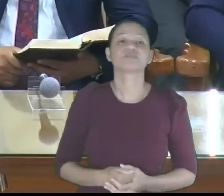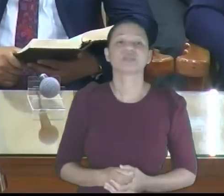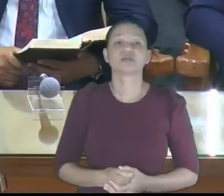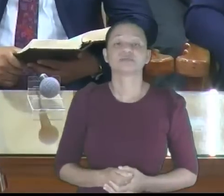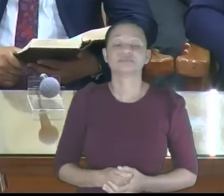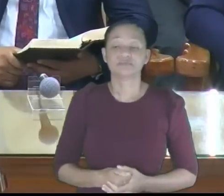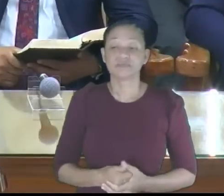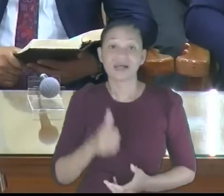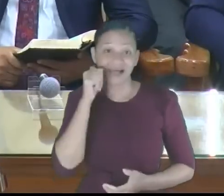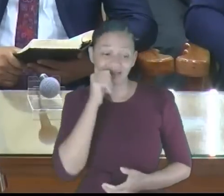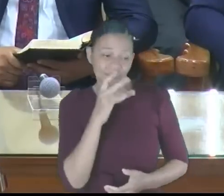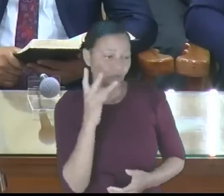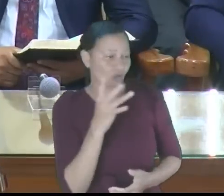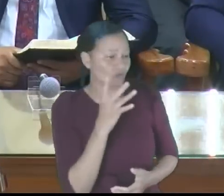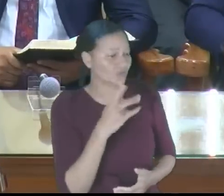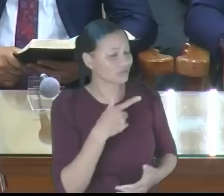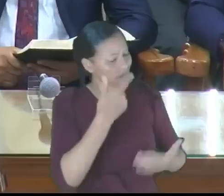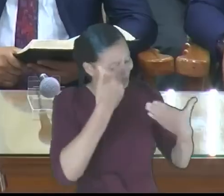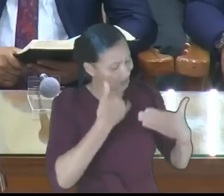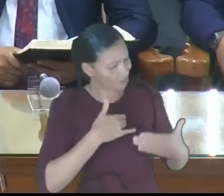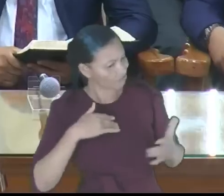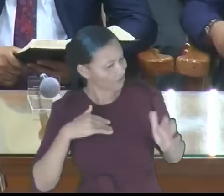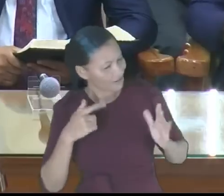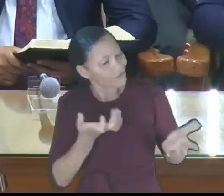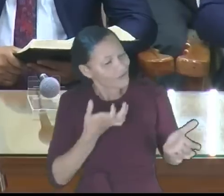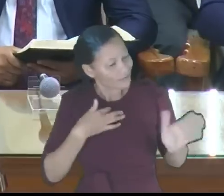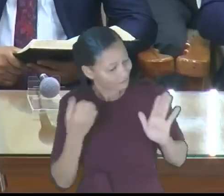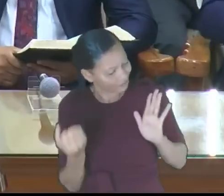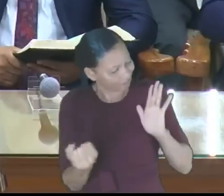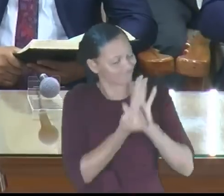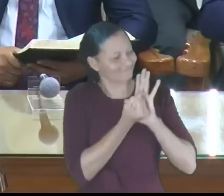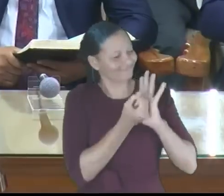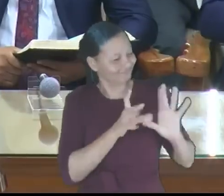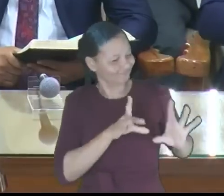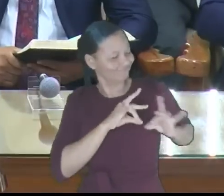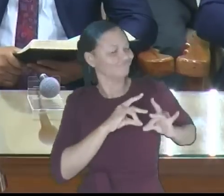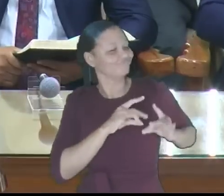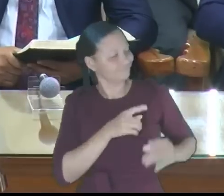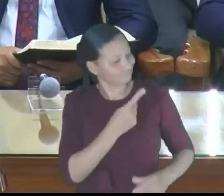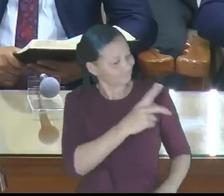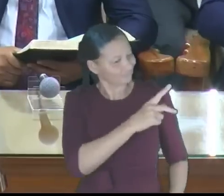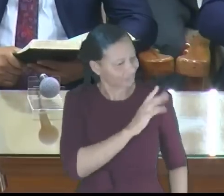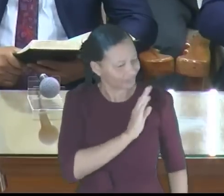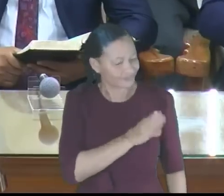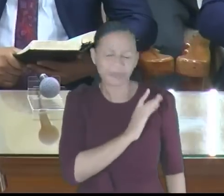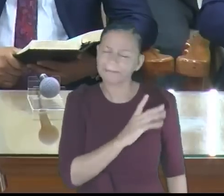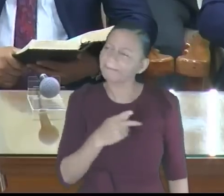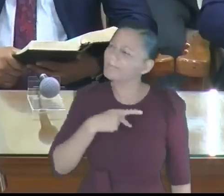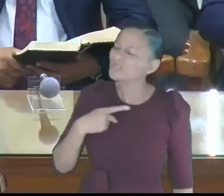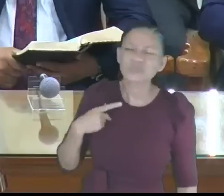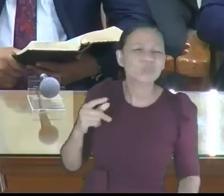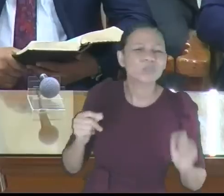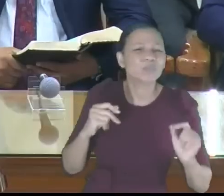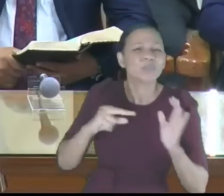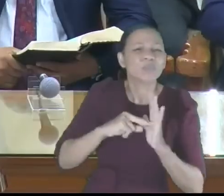põe-me como selo sobre o teu coração. Pastor, o que é isso? Para nós entendermos essa